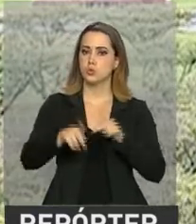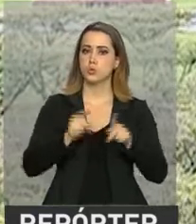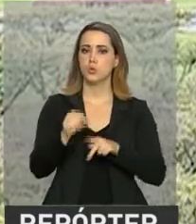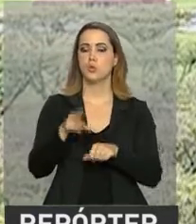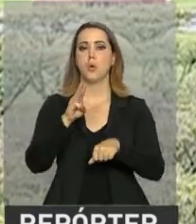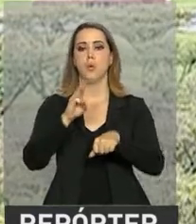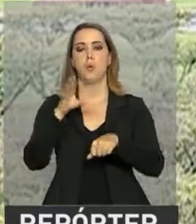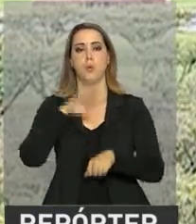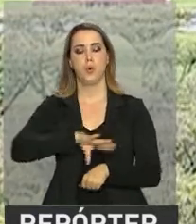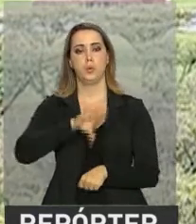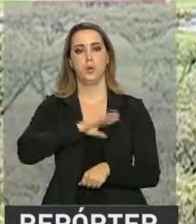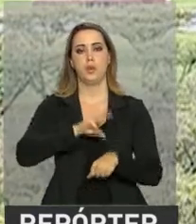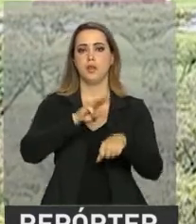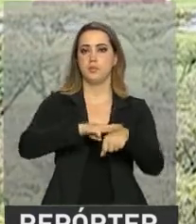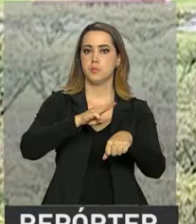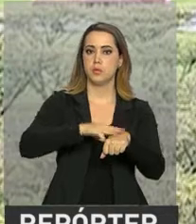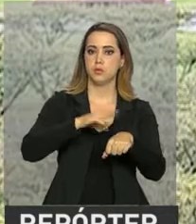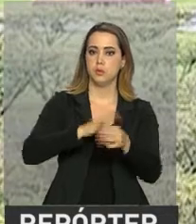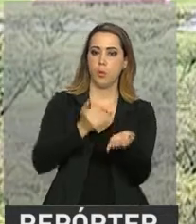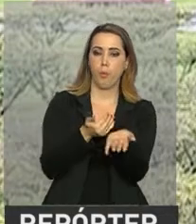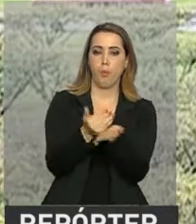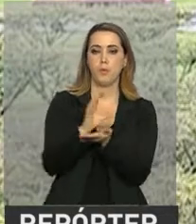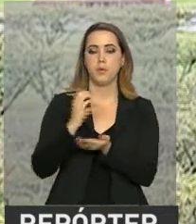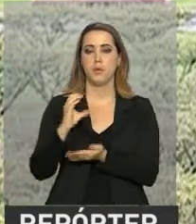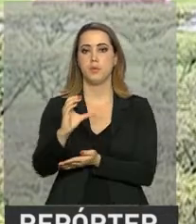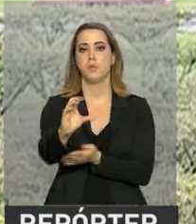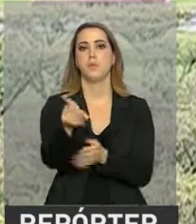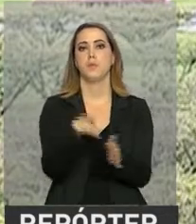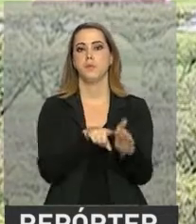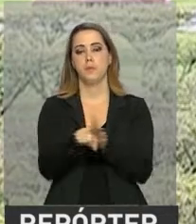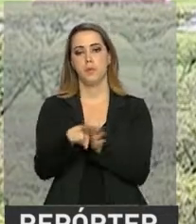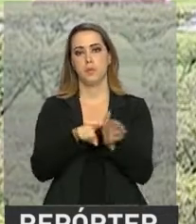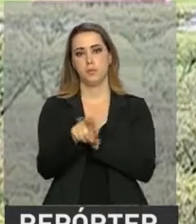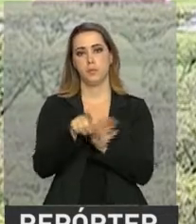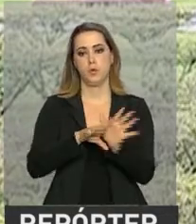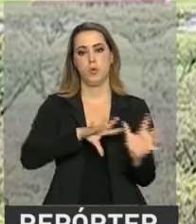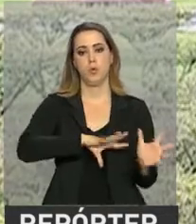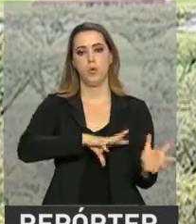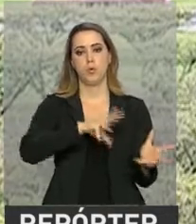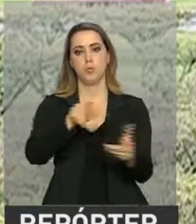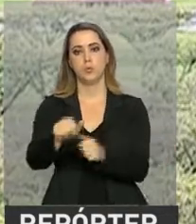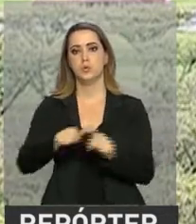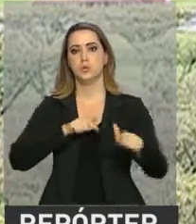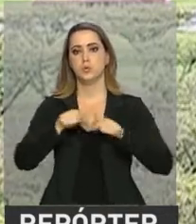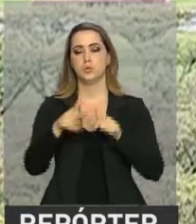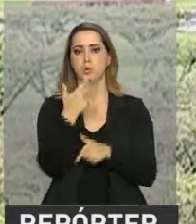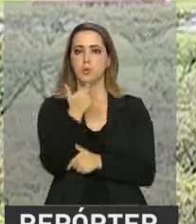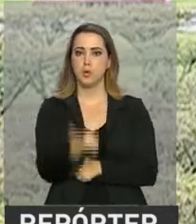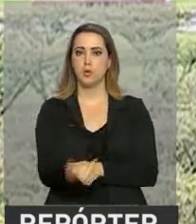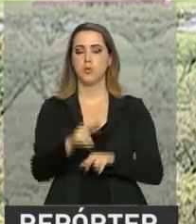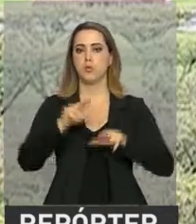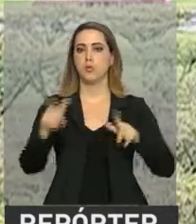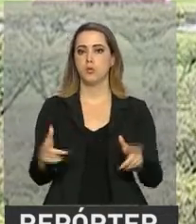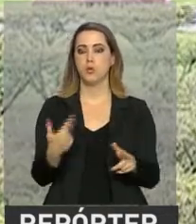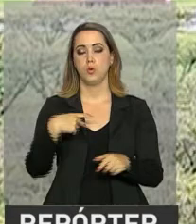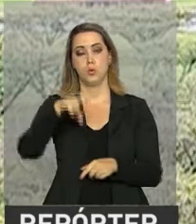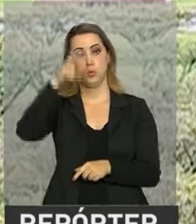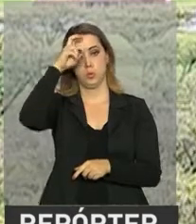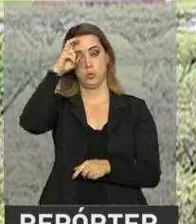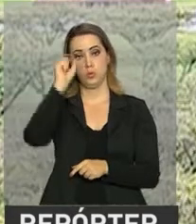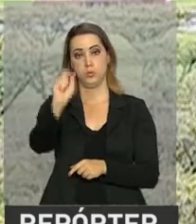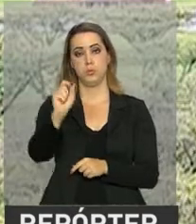e matemática, iniciação científica e pesquisa, mundo do trabalho, línguas estrangeiras, cultura